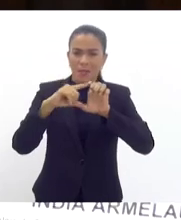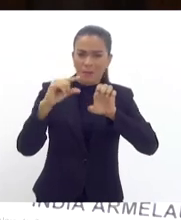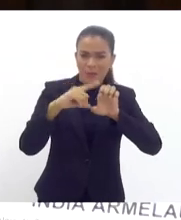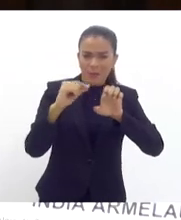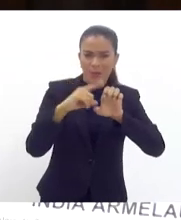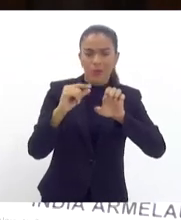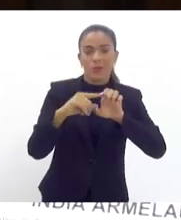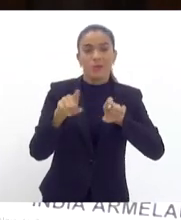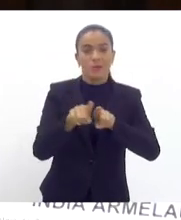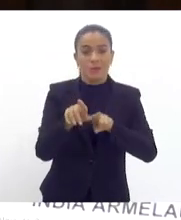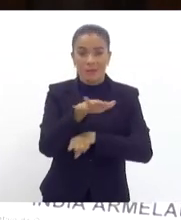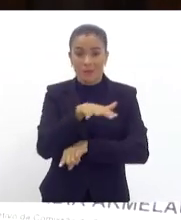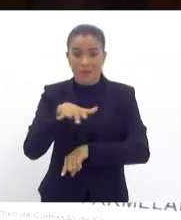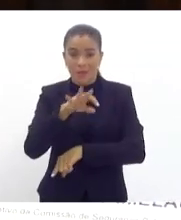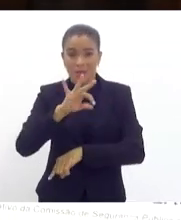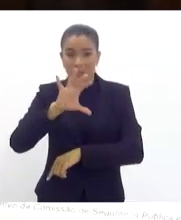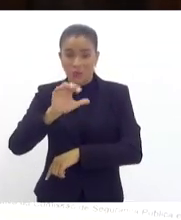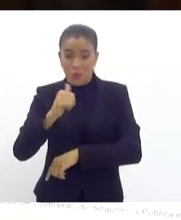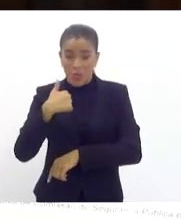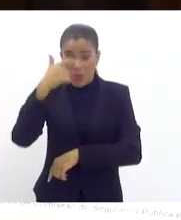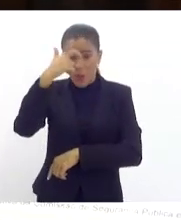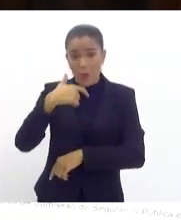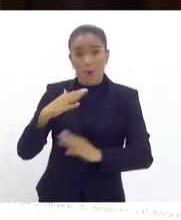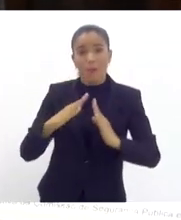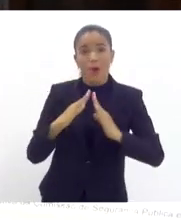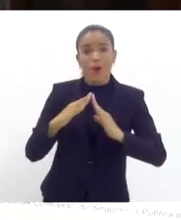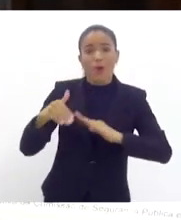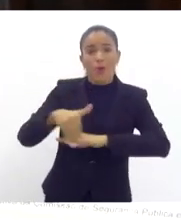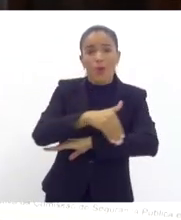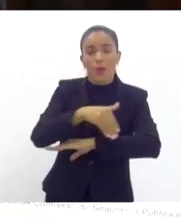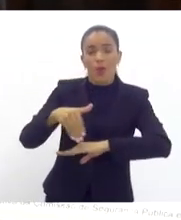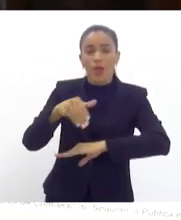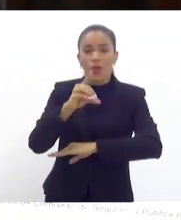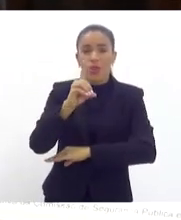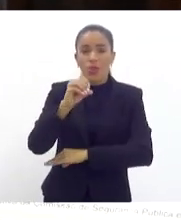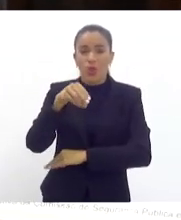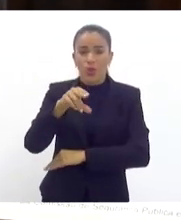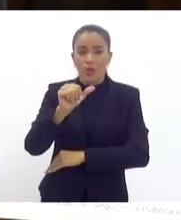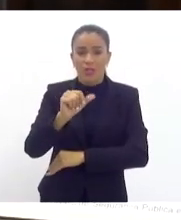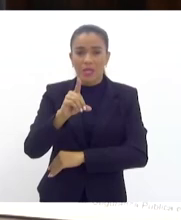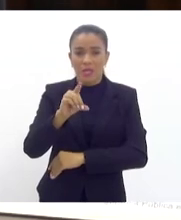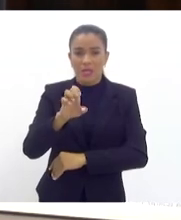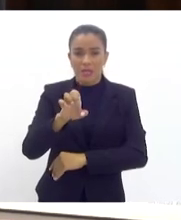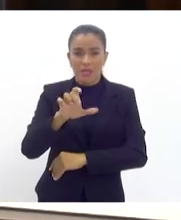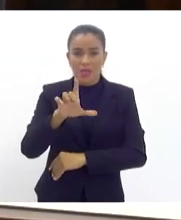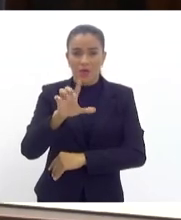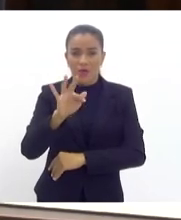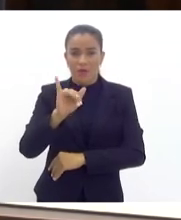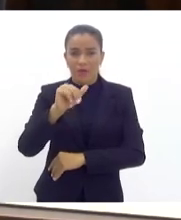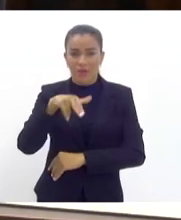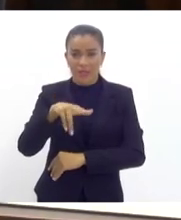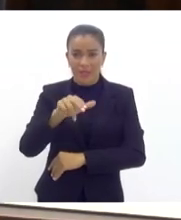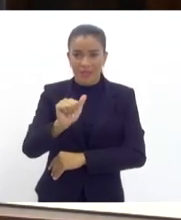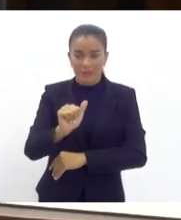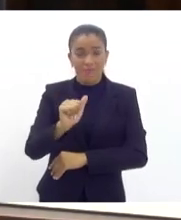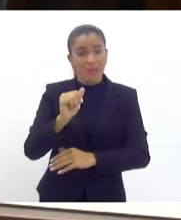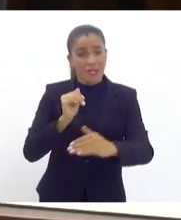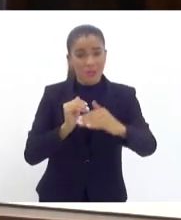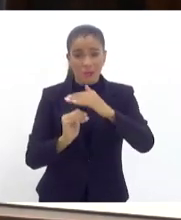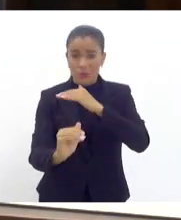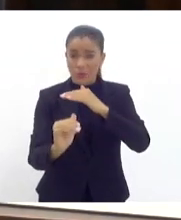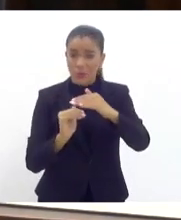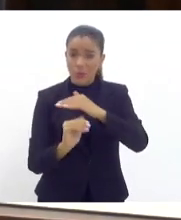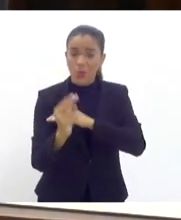minha querida região da Tijuca Eu que moro na Rua Dona Delfina aquela rua uma antes da Rua Uruguai a estação do metrô